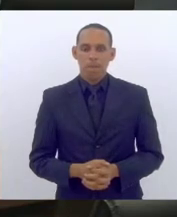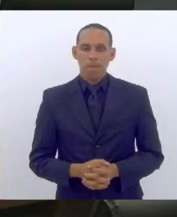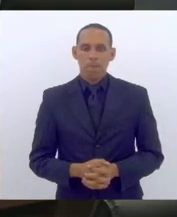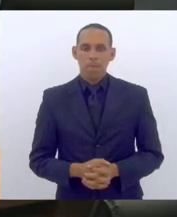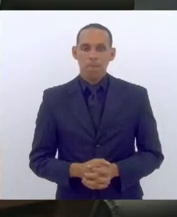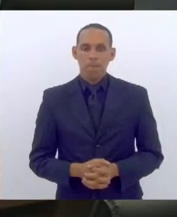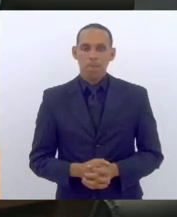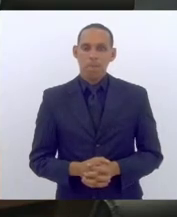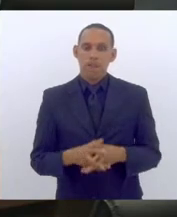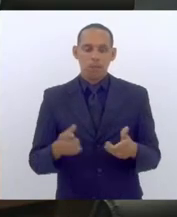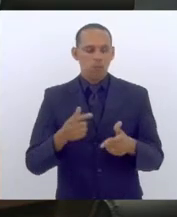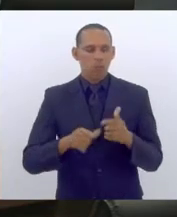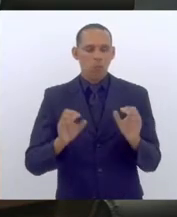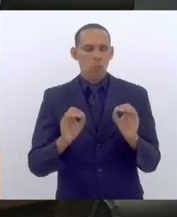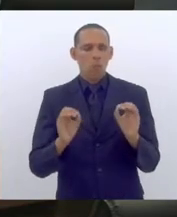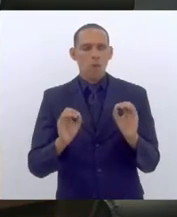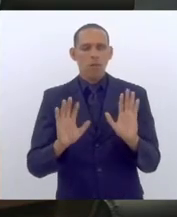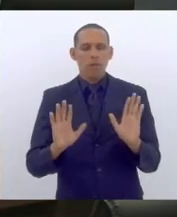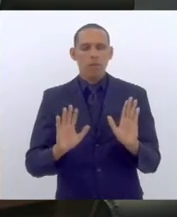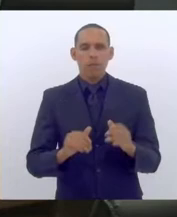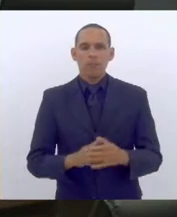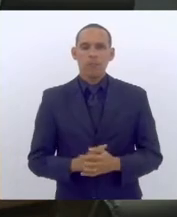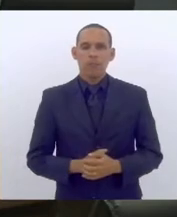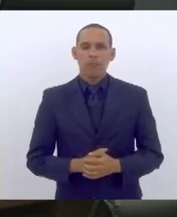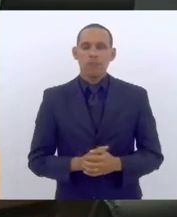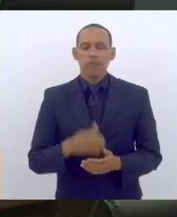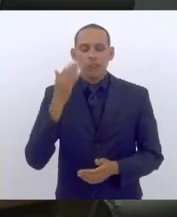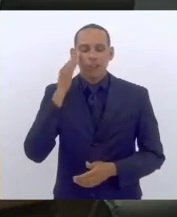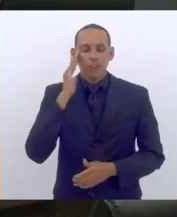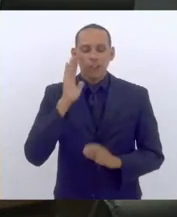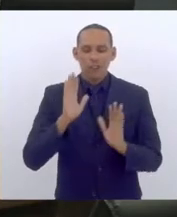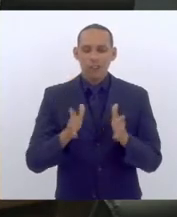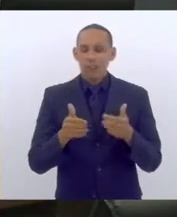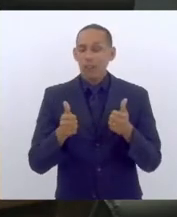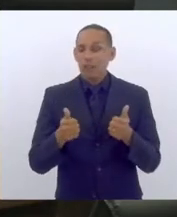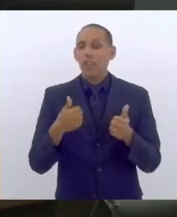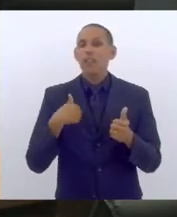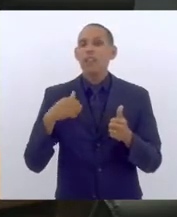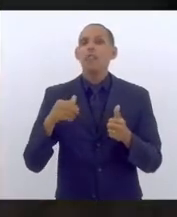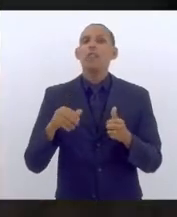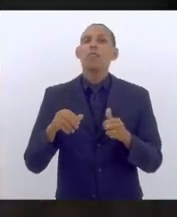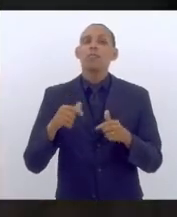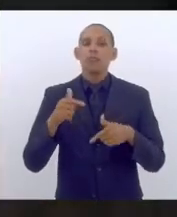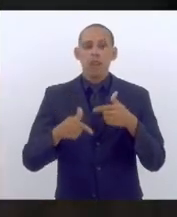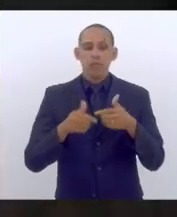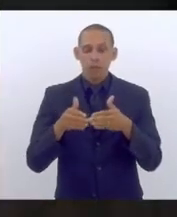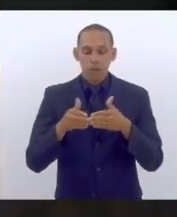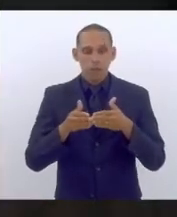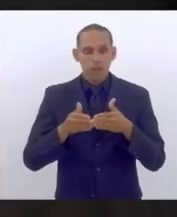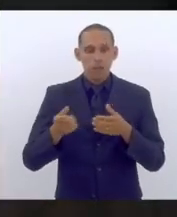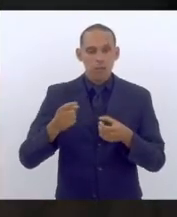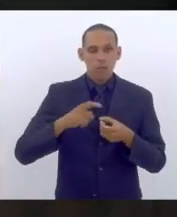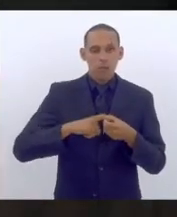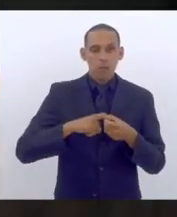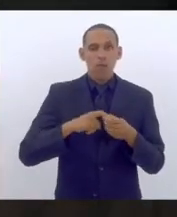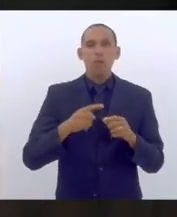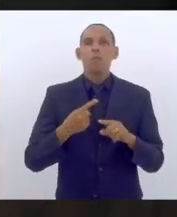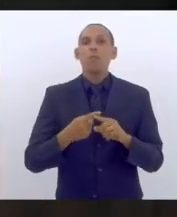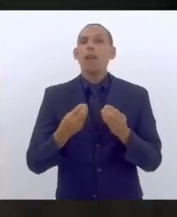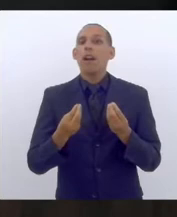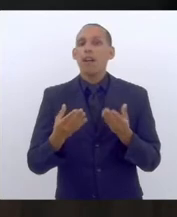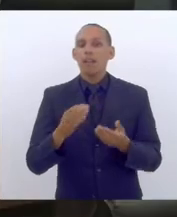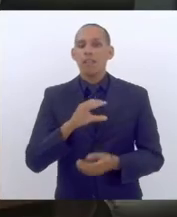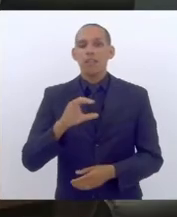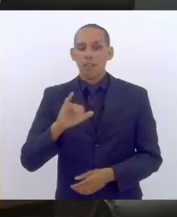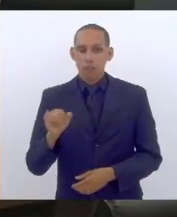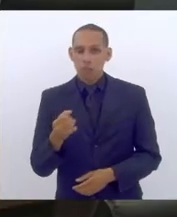vamos lá não tem problema já entendi só que eu quero chamar os trabalhos à ordem para colher de novo para estar comissão de condição de Justiça